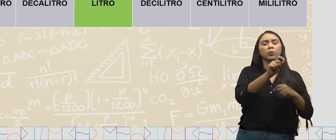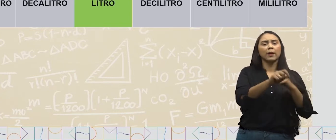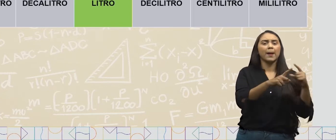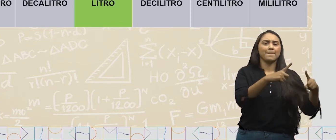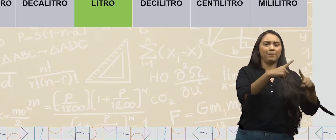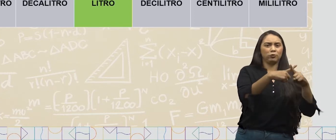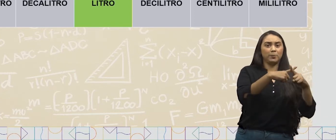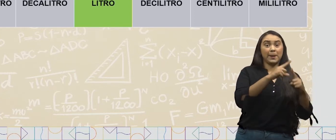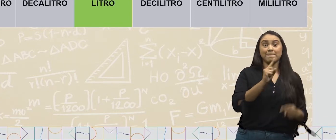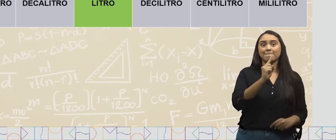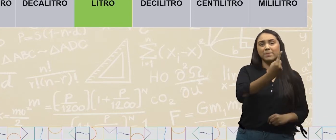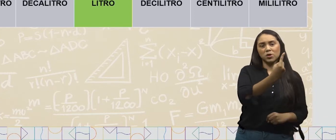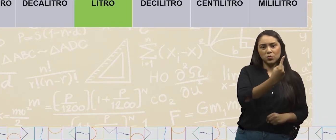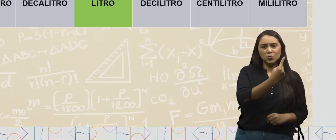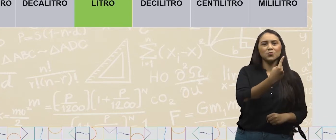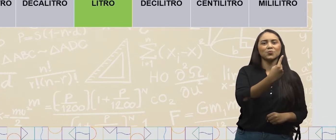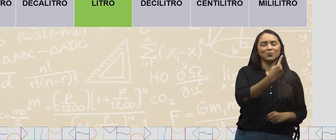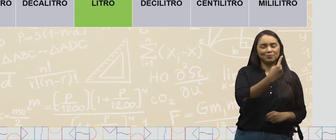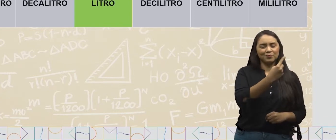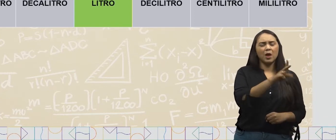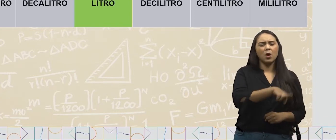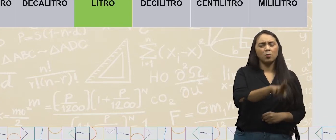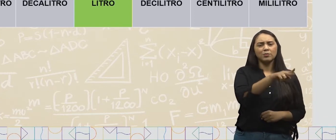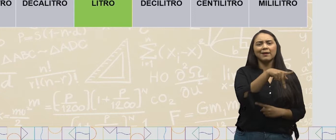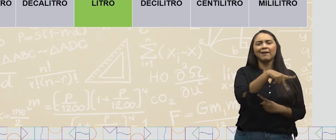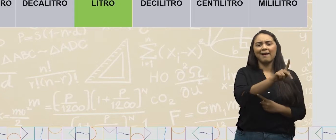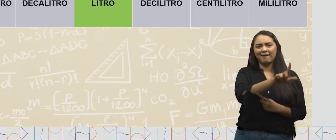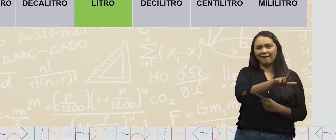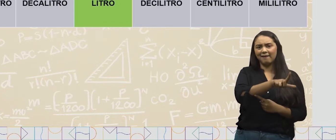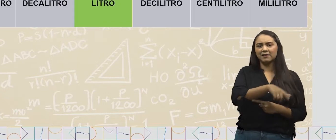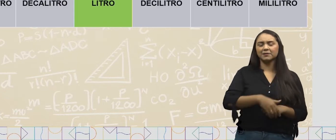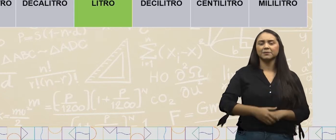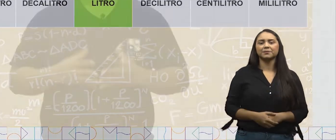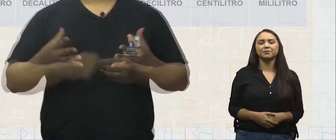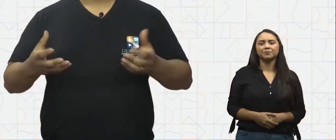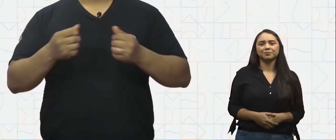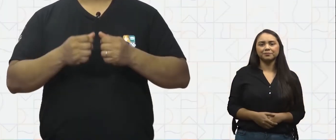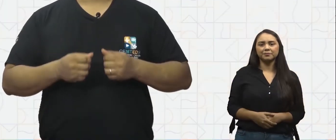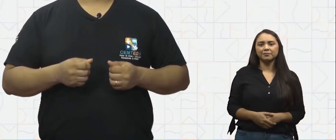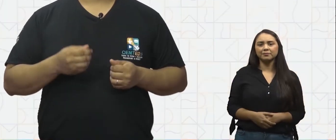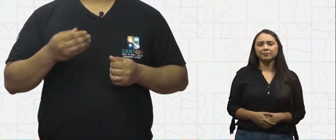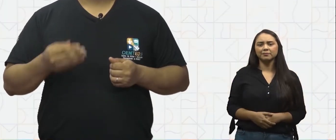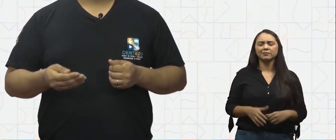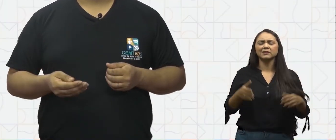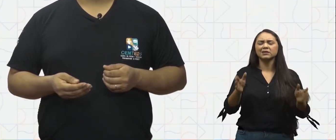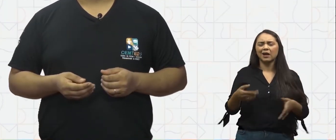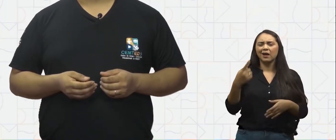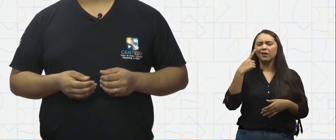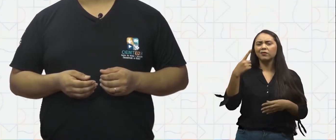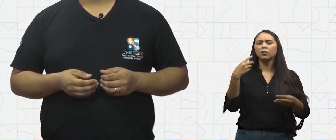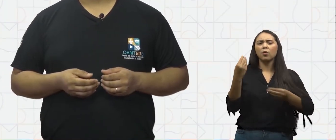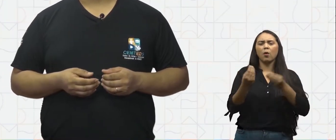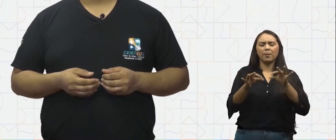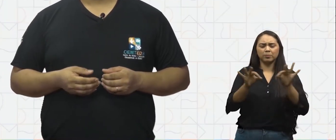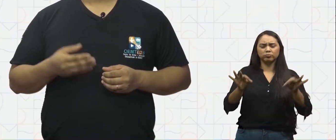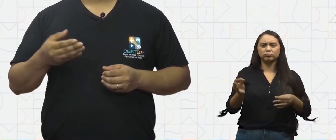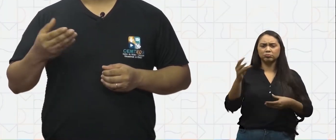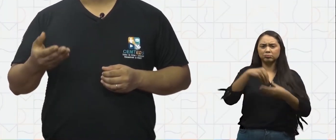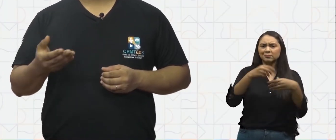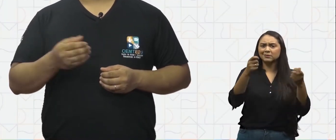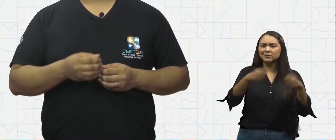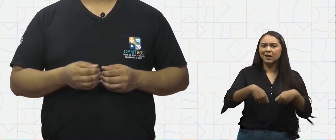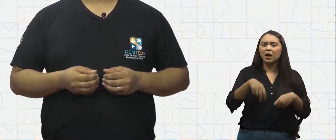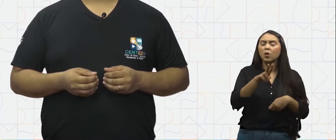por 1000 e tem como símbolo as letras K, L. Falamos sobre medidas de capacidade